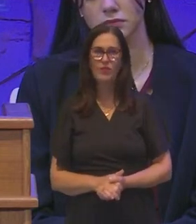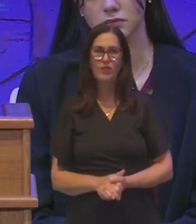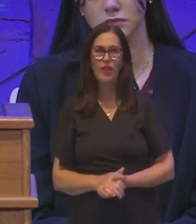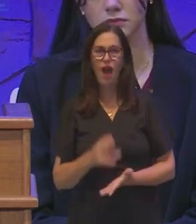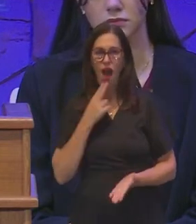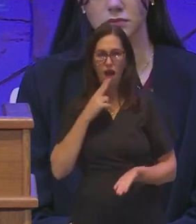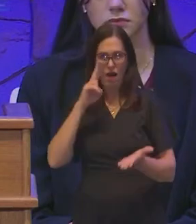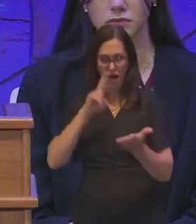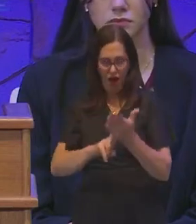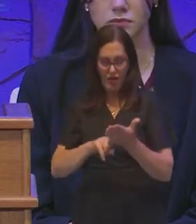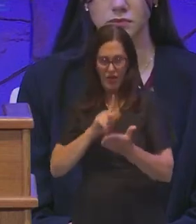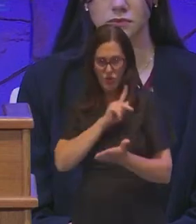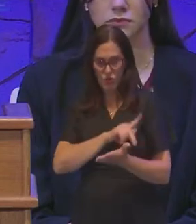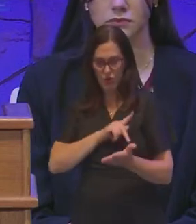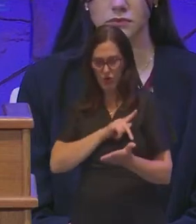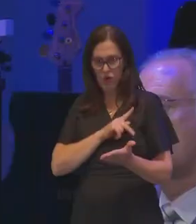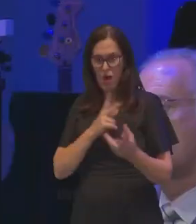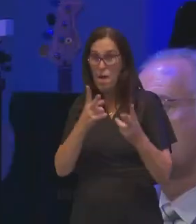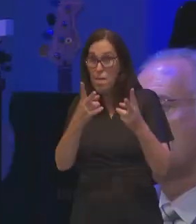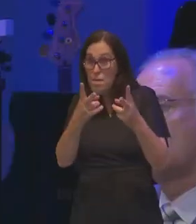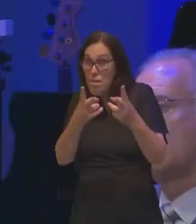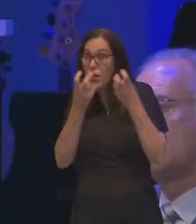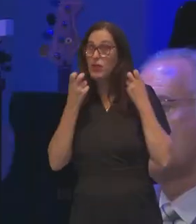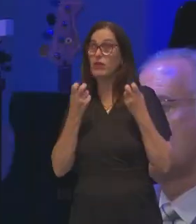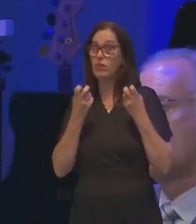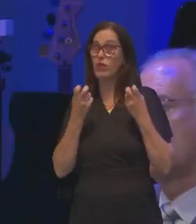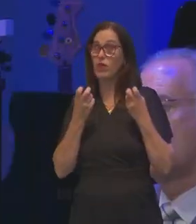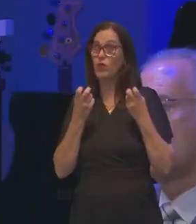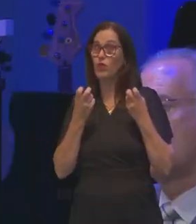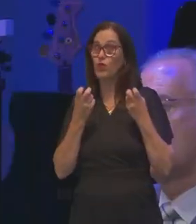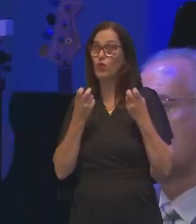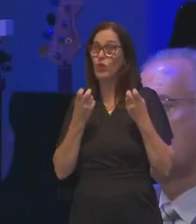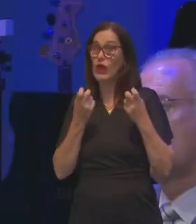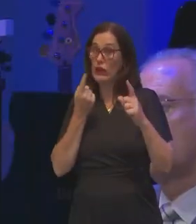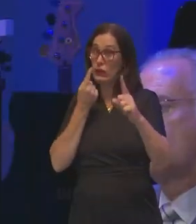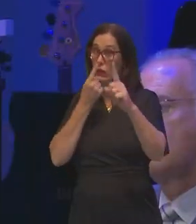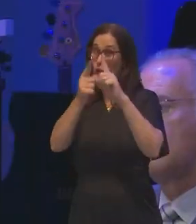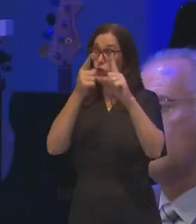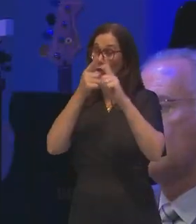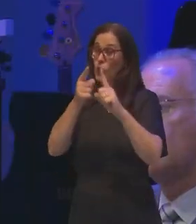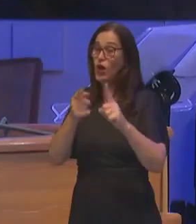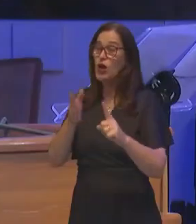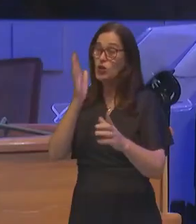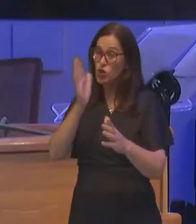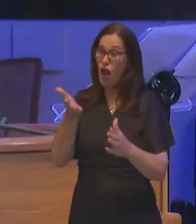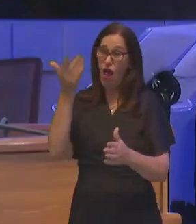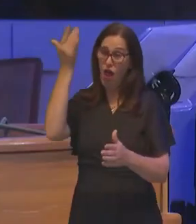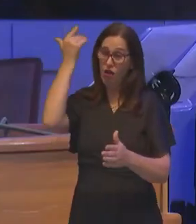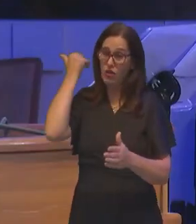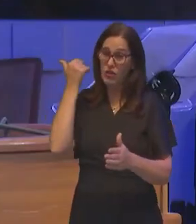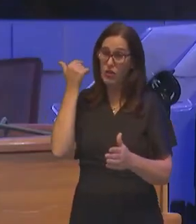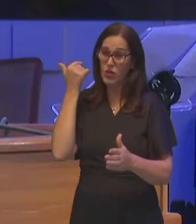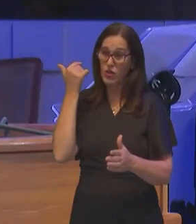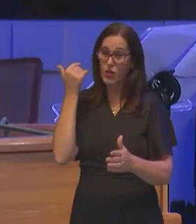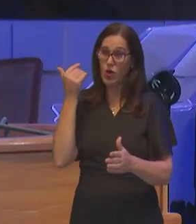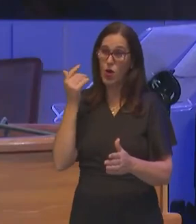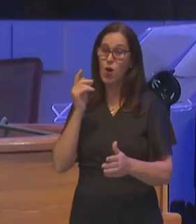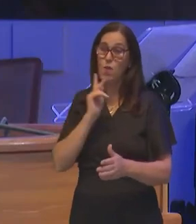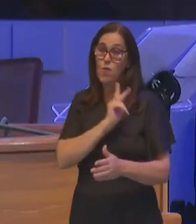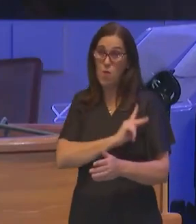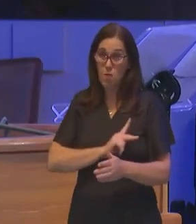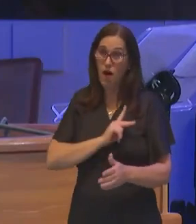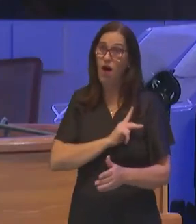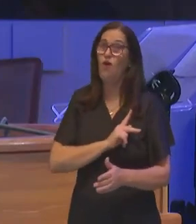cartas do apóstolo Paulo, nós percebemos quão desafiador já naqueles dias era para o próprio apóstolo